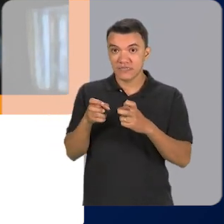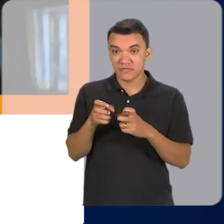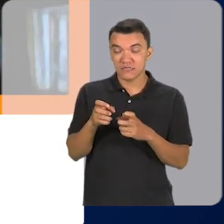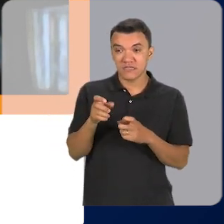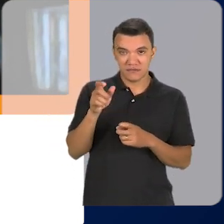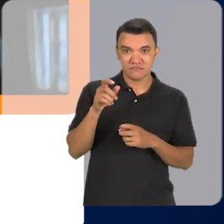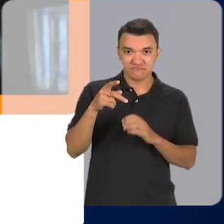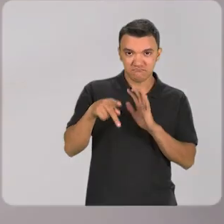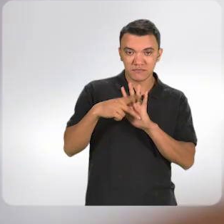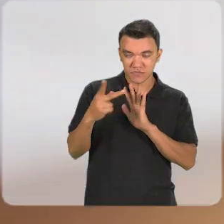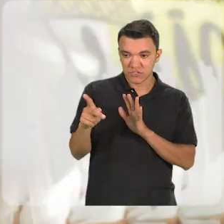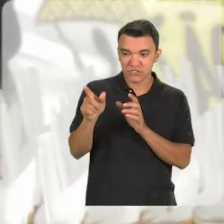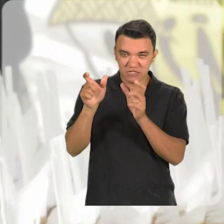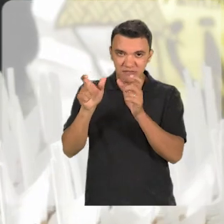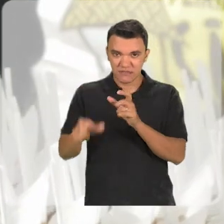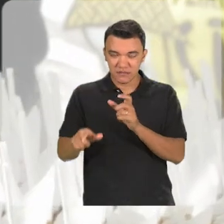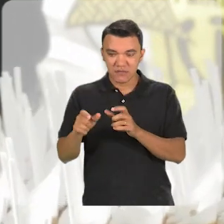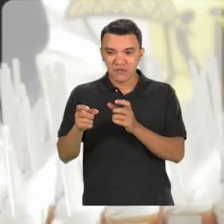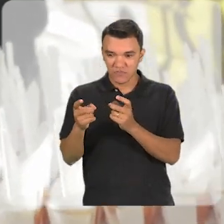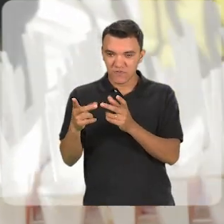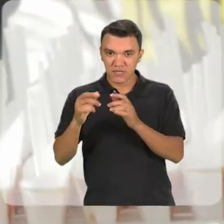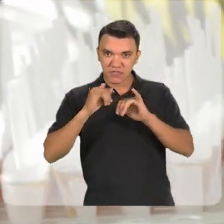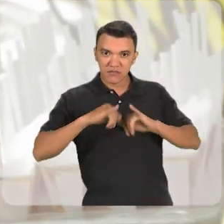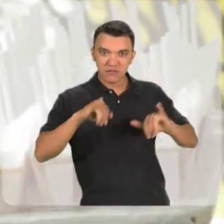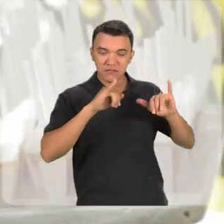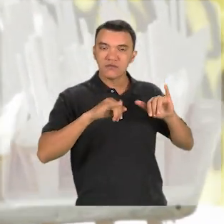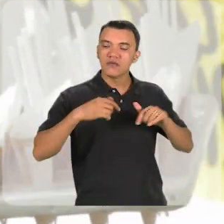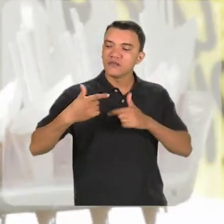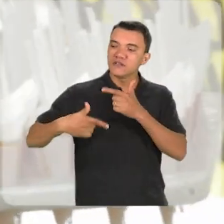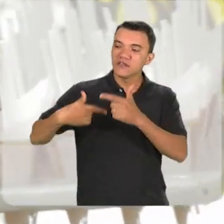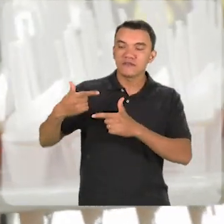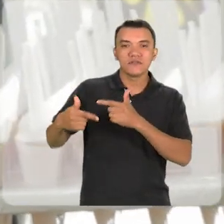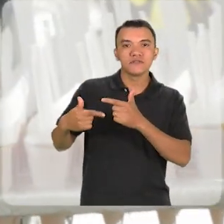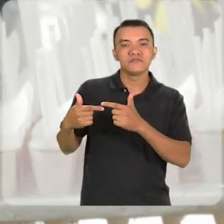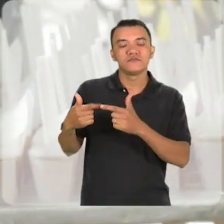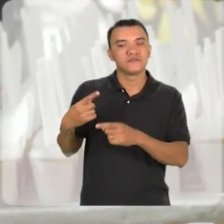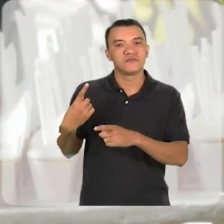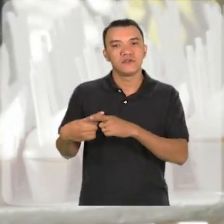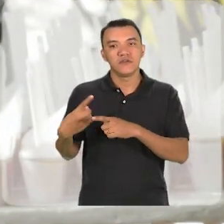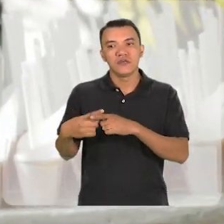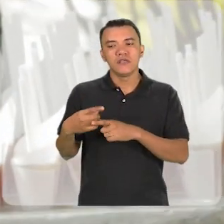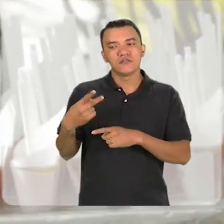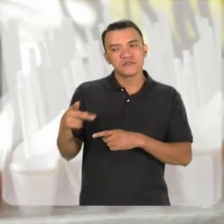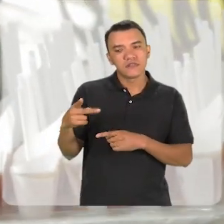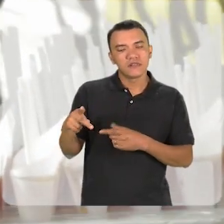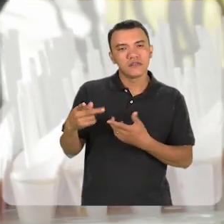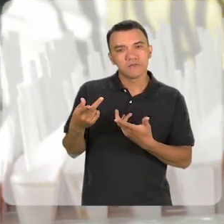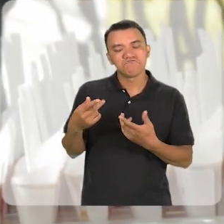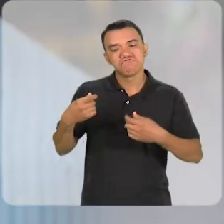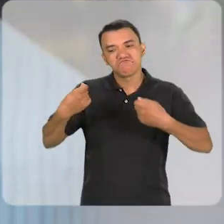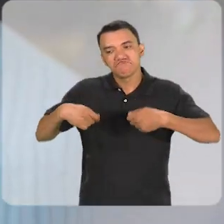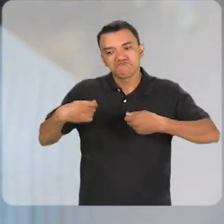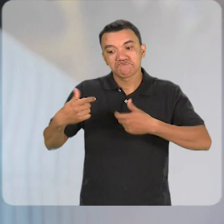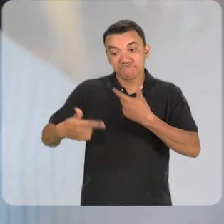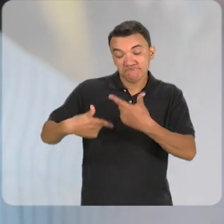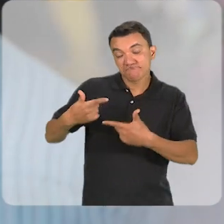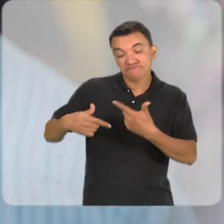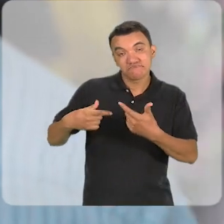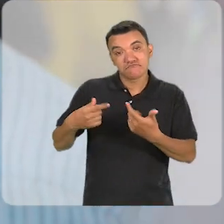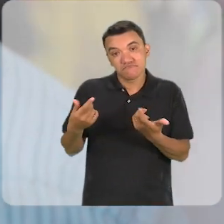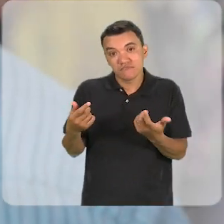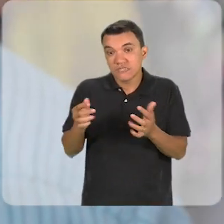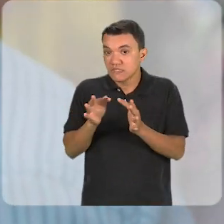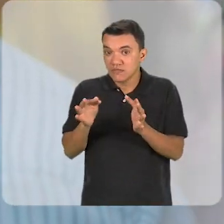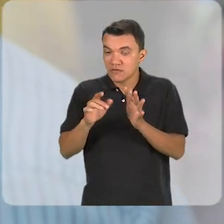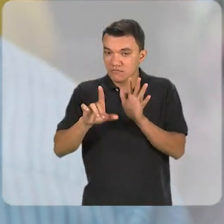dos pregoeiros, que é uma atividade desenvolvida em razão, né, da necessidade mesmo do trabalho, é um trabalho